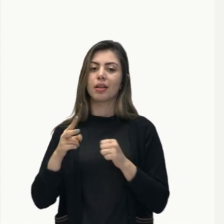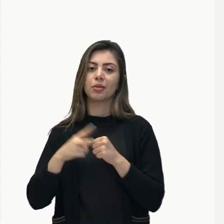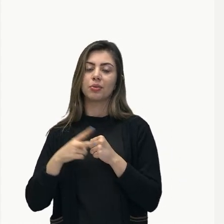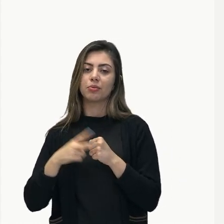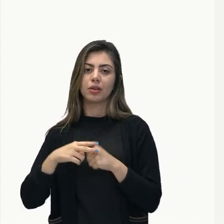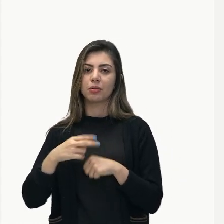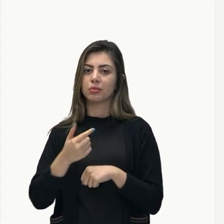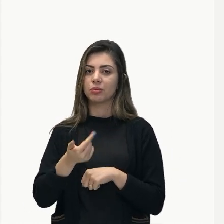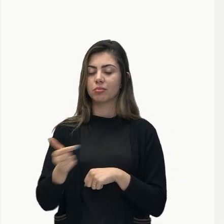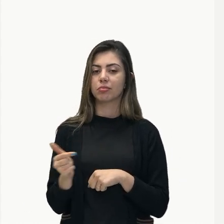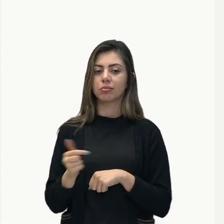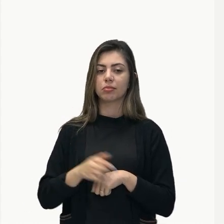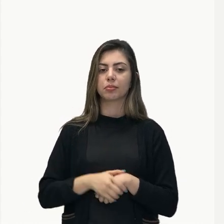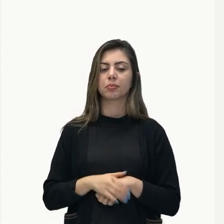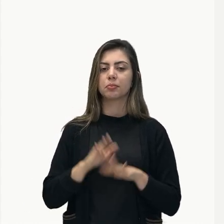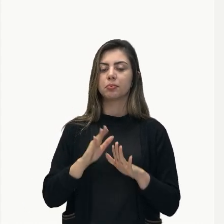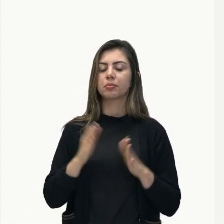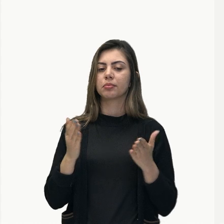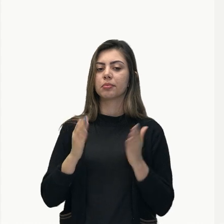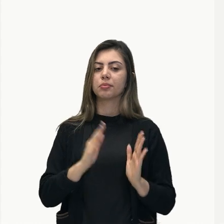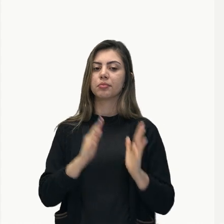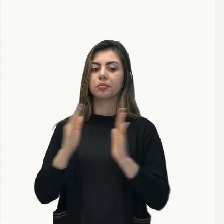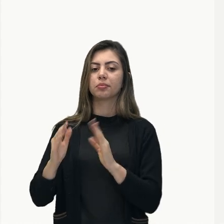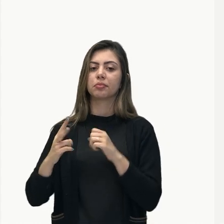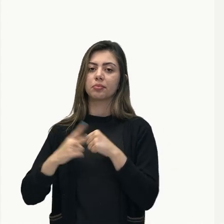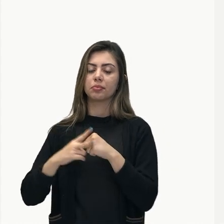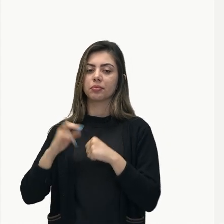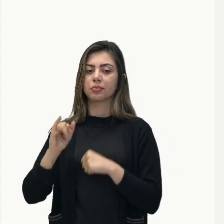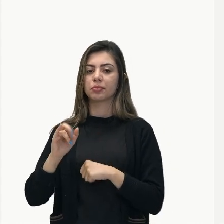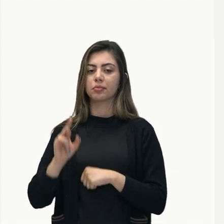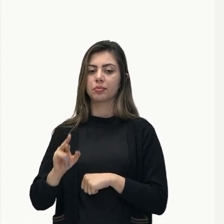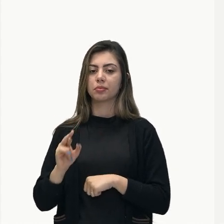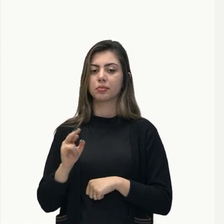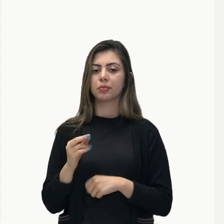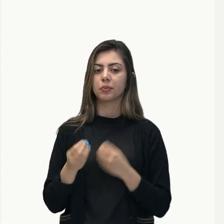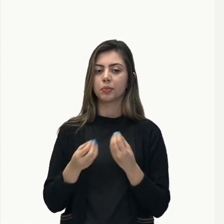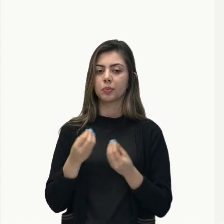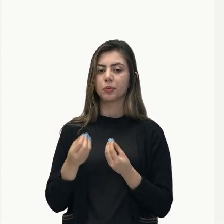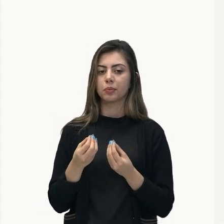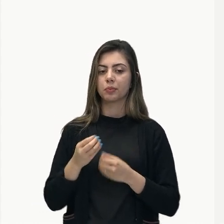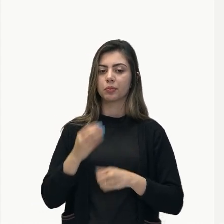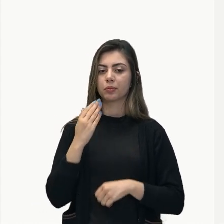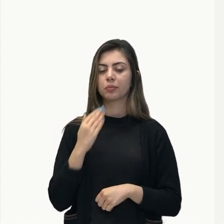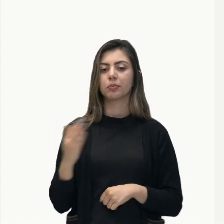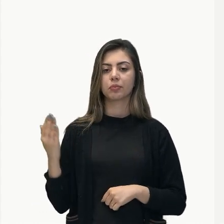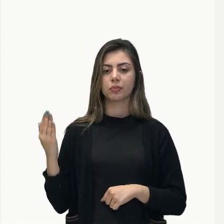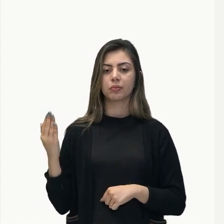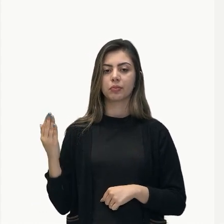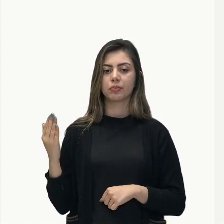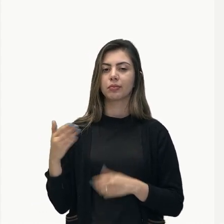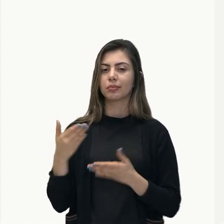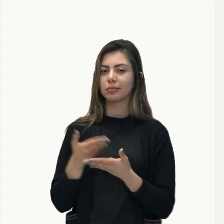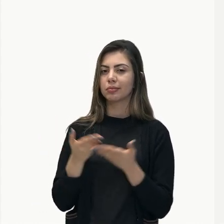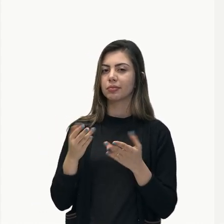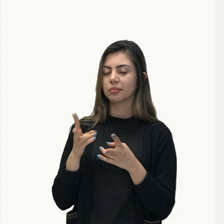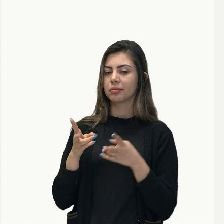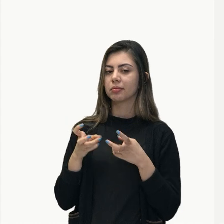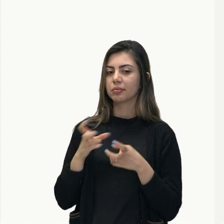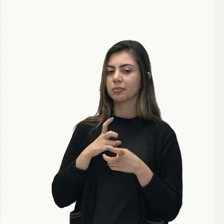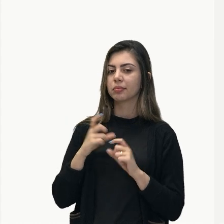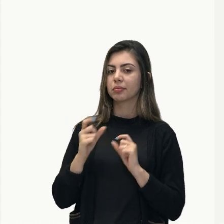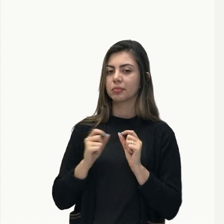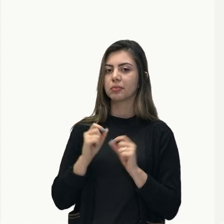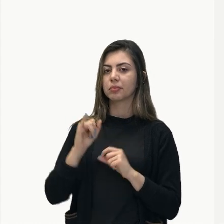forma alguma. E o verbo ir, para finalizar, não há acento em la I. Vocês perceberam isso, né? E para todas